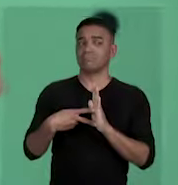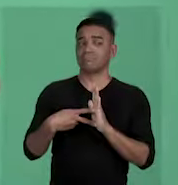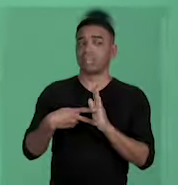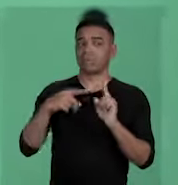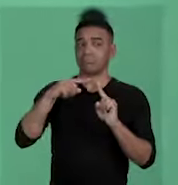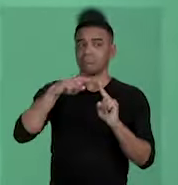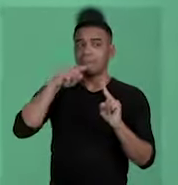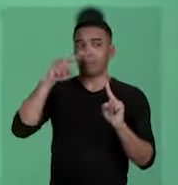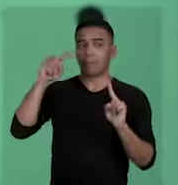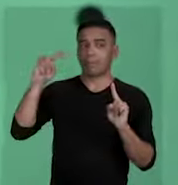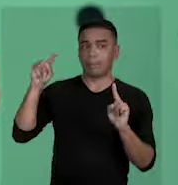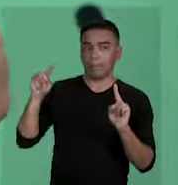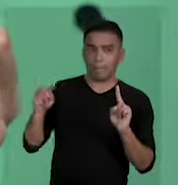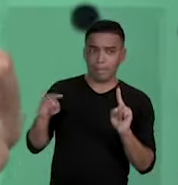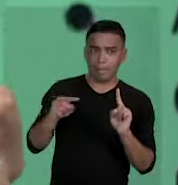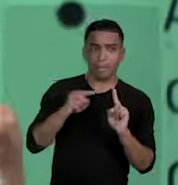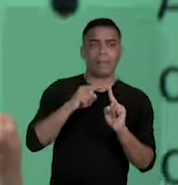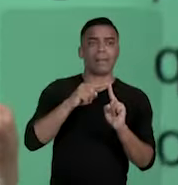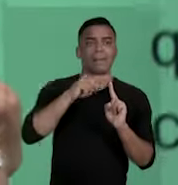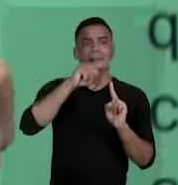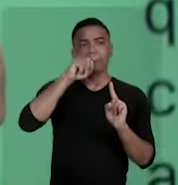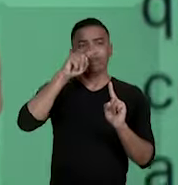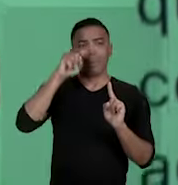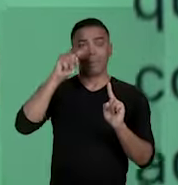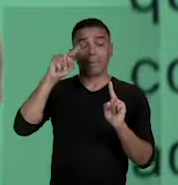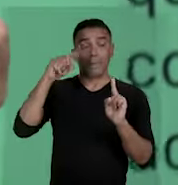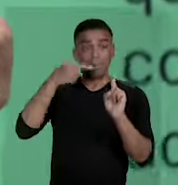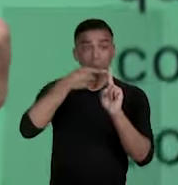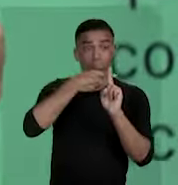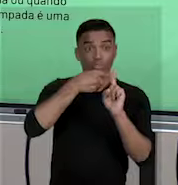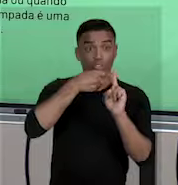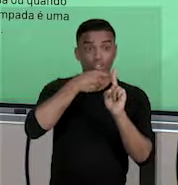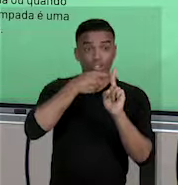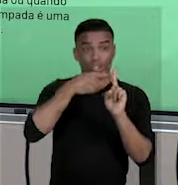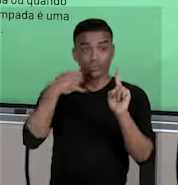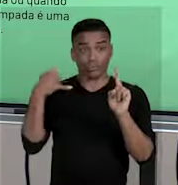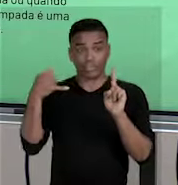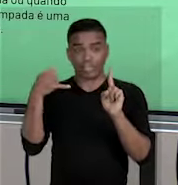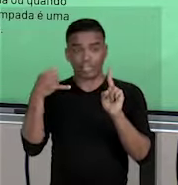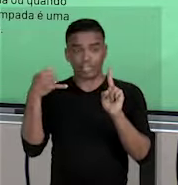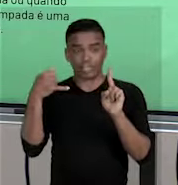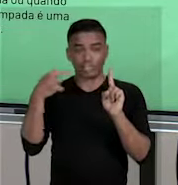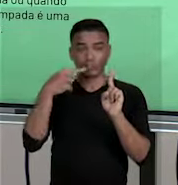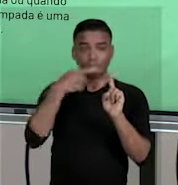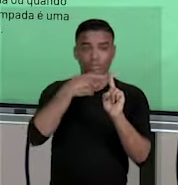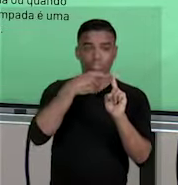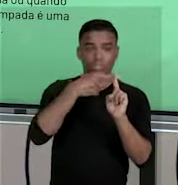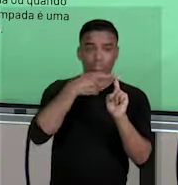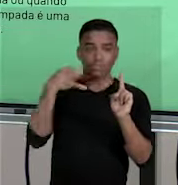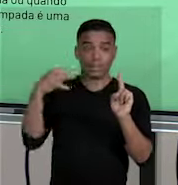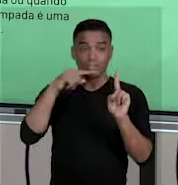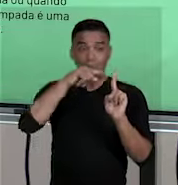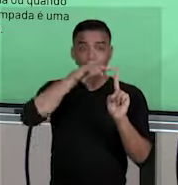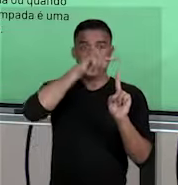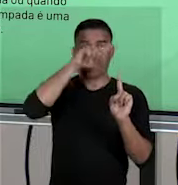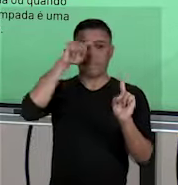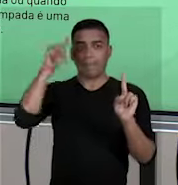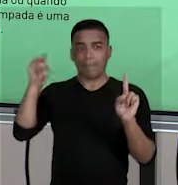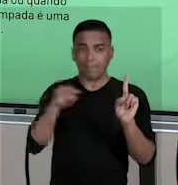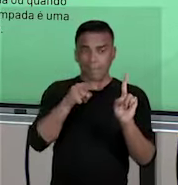está passando sempre do polo positivo para o negativo, no mesmo sentido, ela não